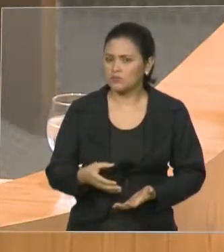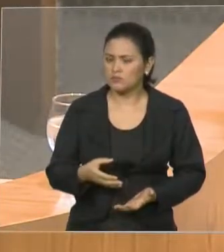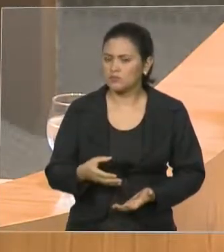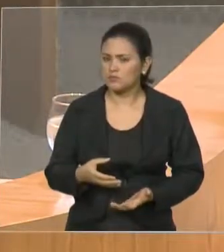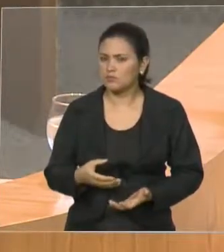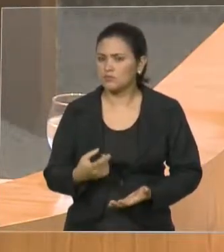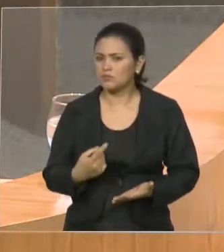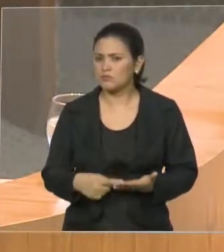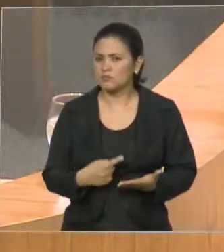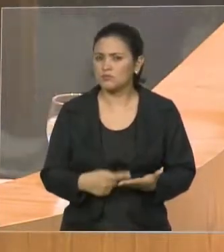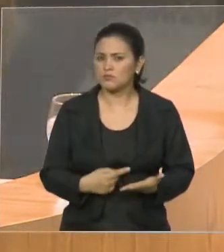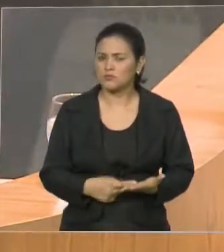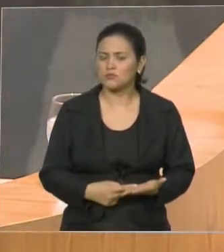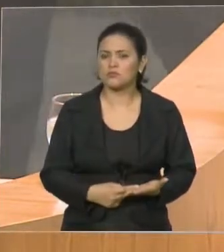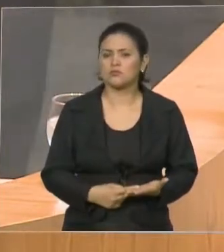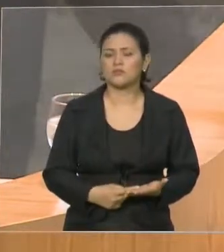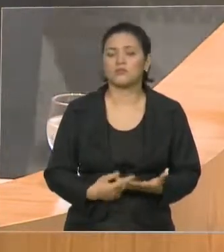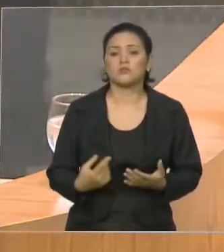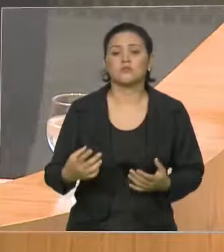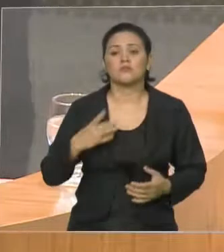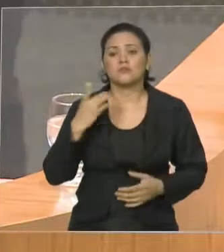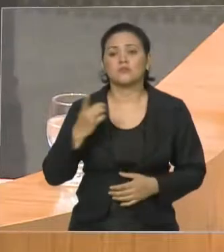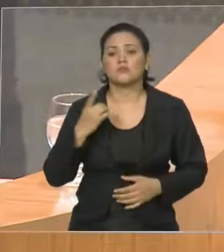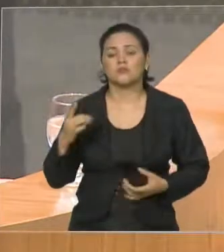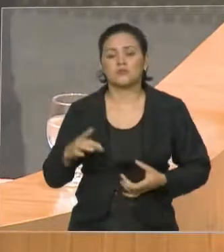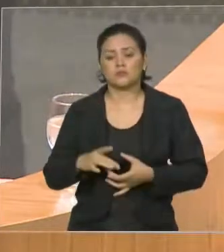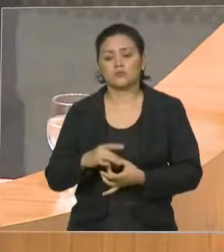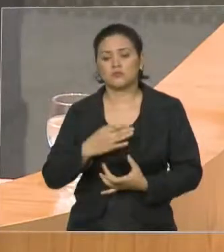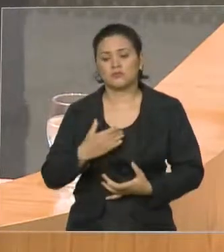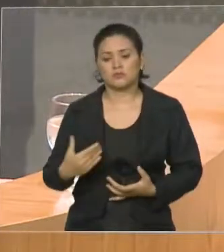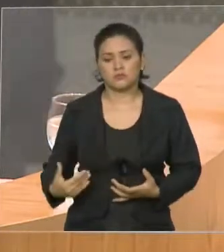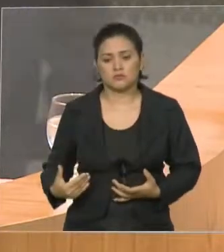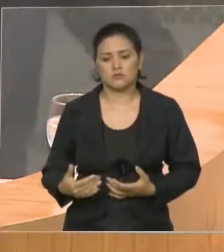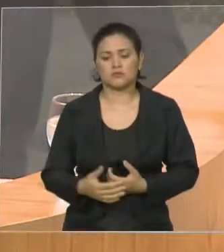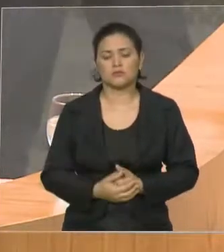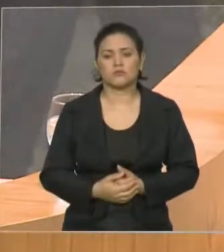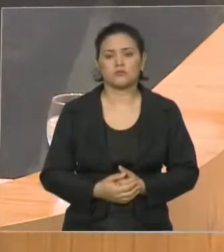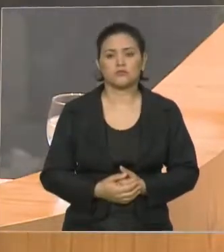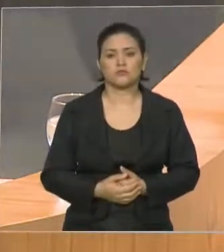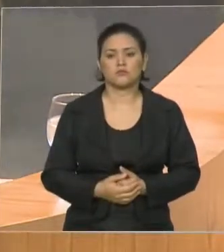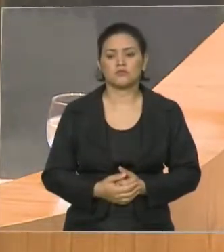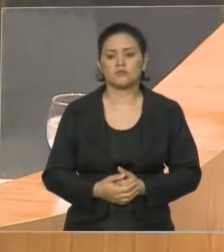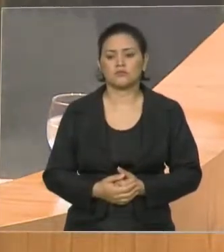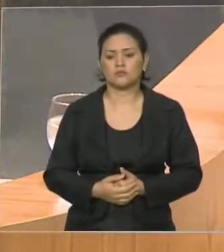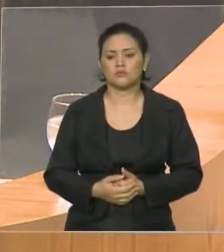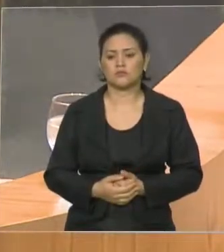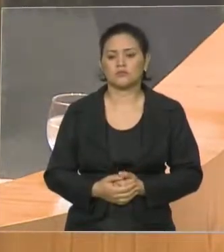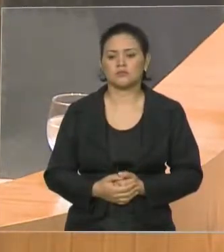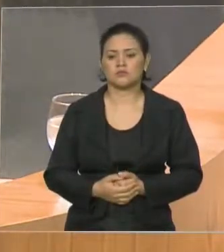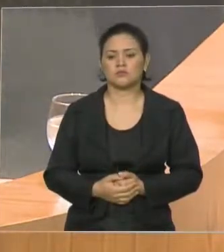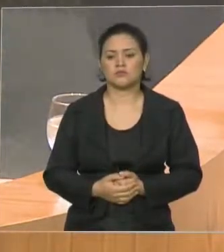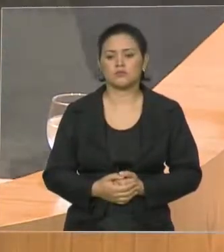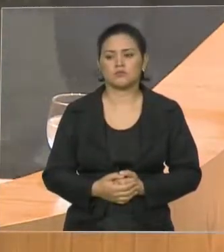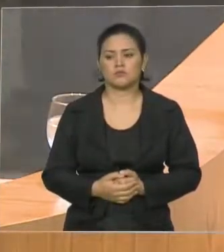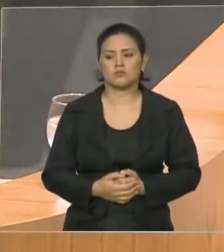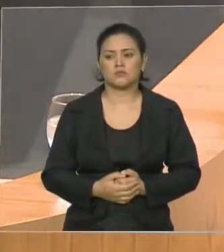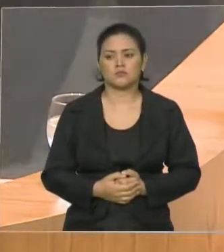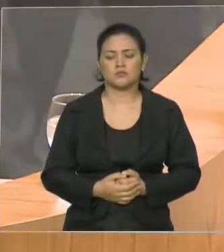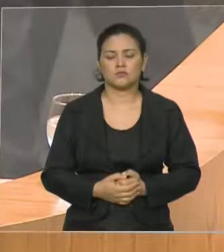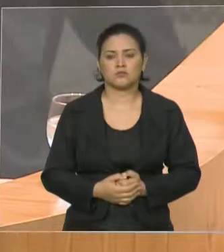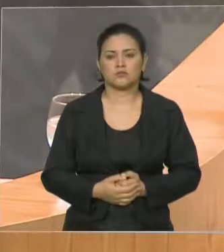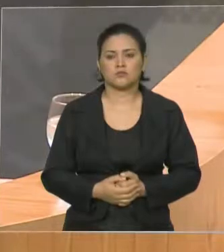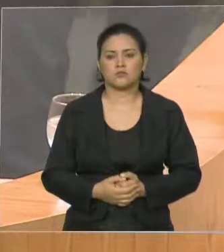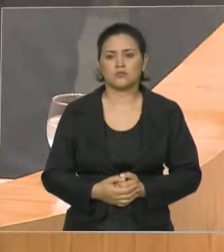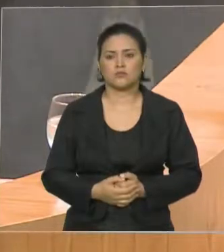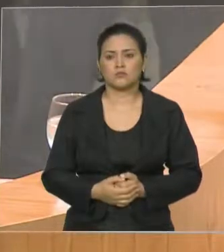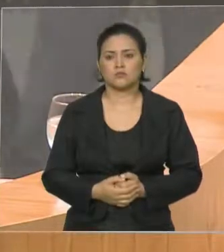outro momento, que ele fazia isso nessa semana, mas eu vou fazer relacionando cada um deles. E relacionando a